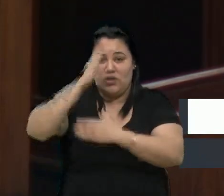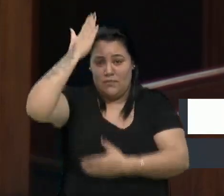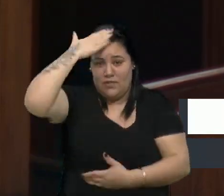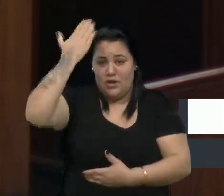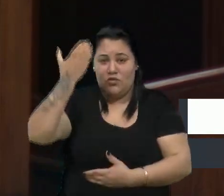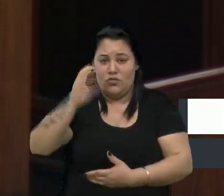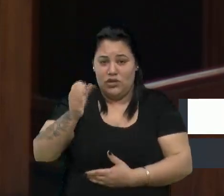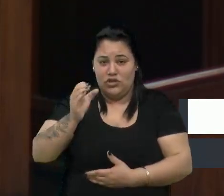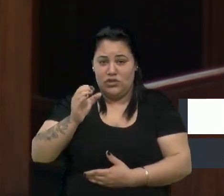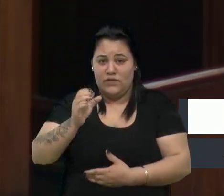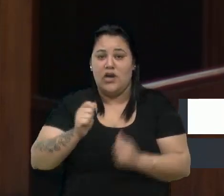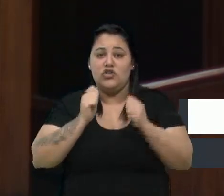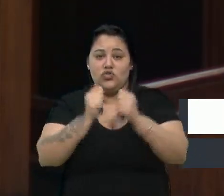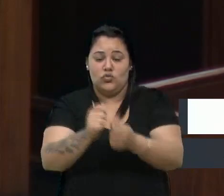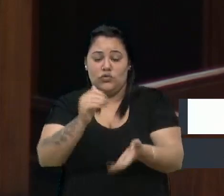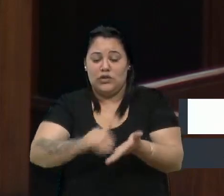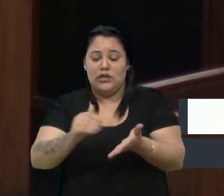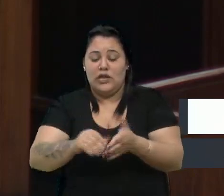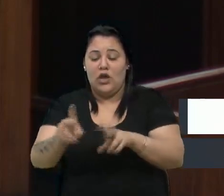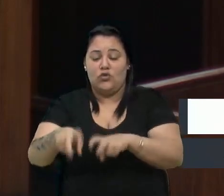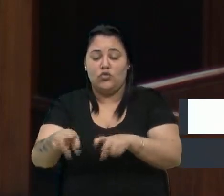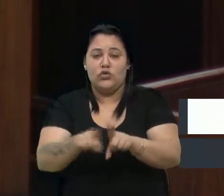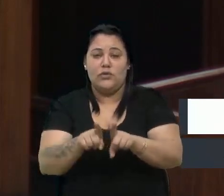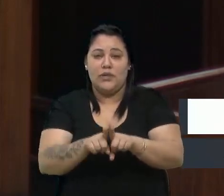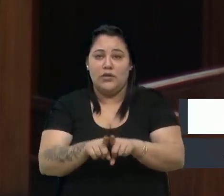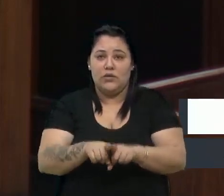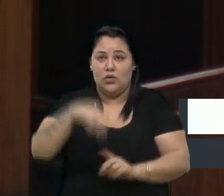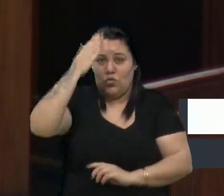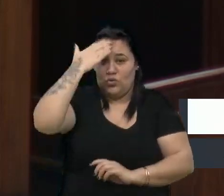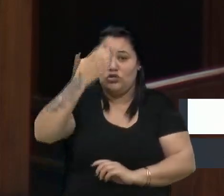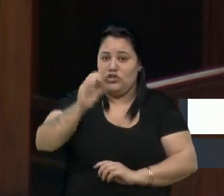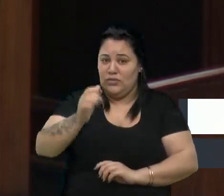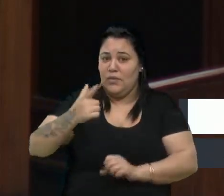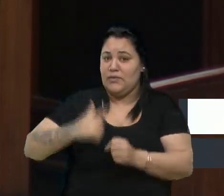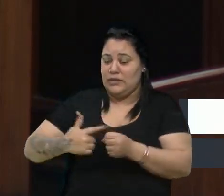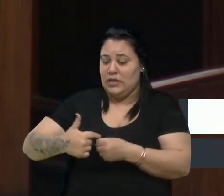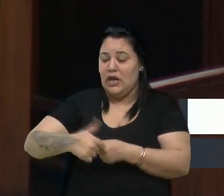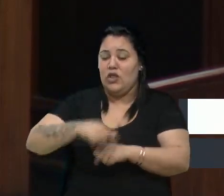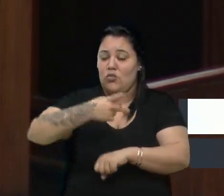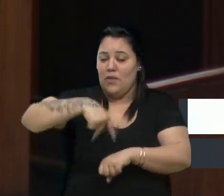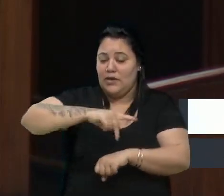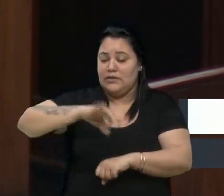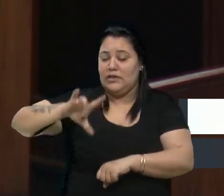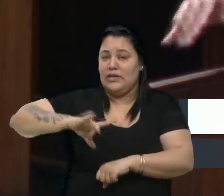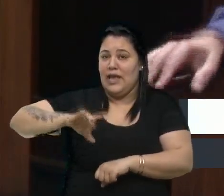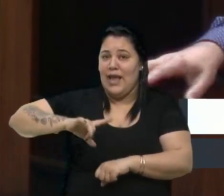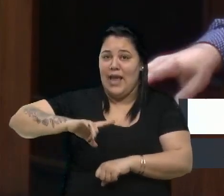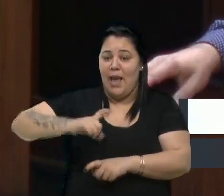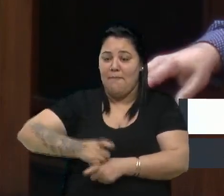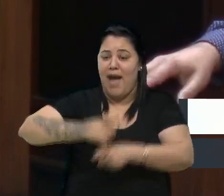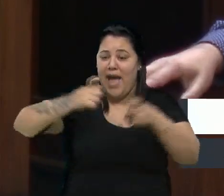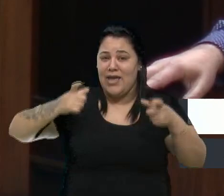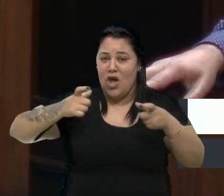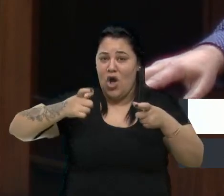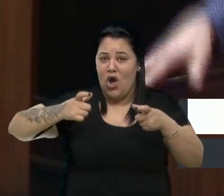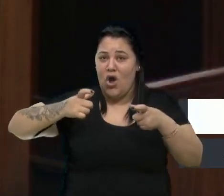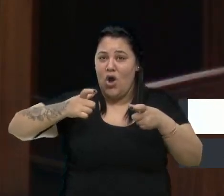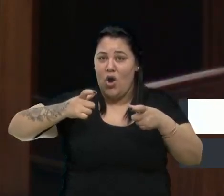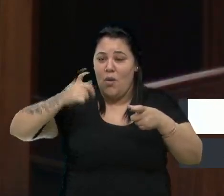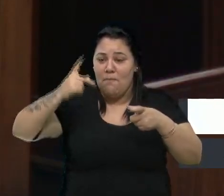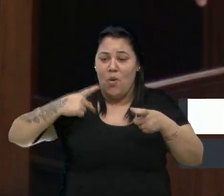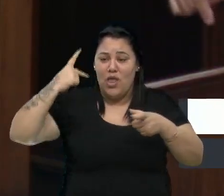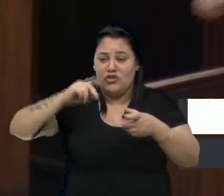secretário da Agricultura. Curitiba, que é uma das cidades do país que tem a maior política de segurança alimentar. O